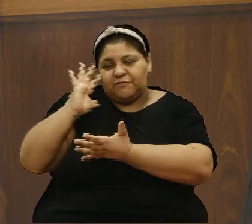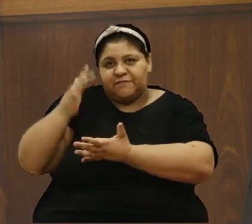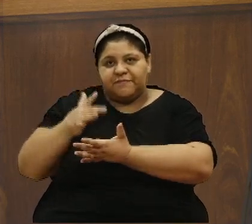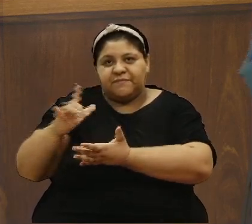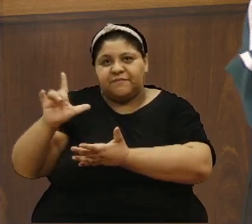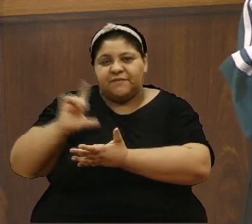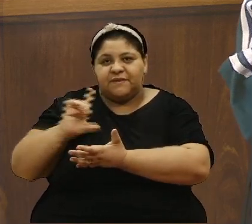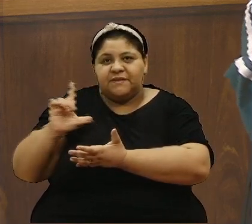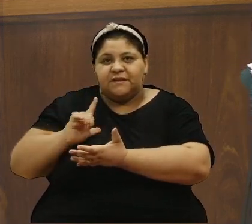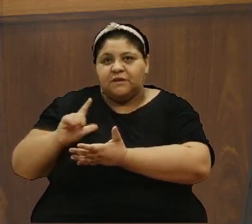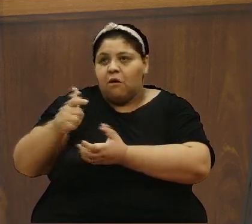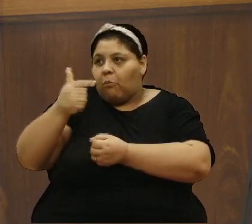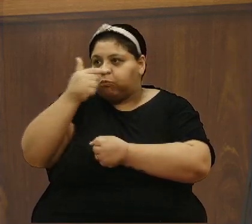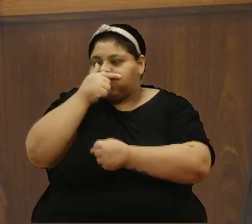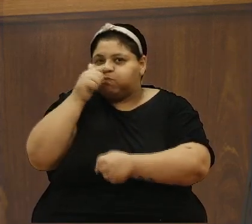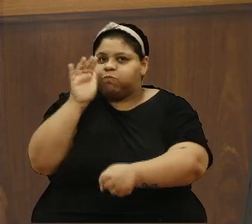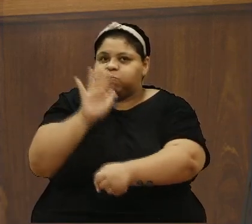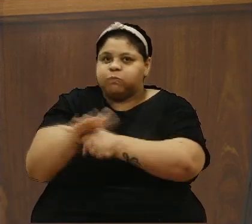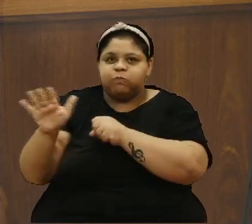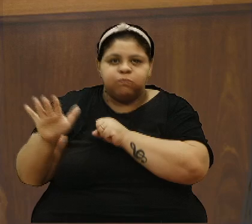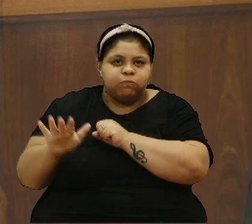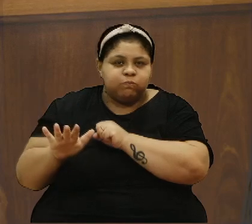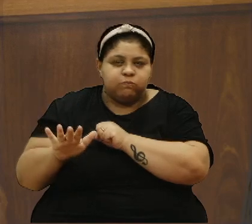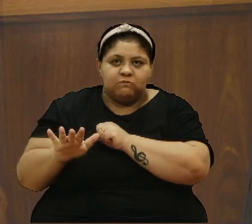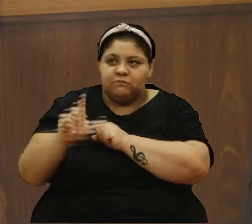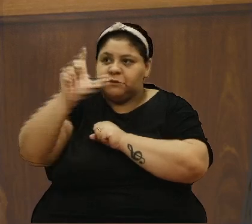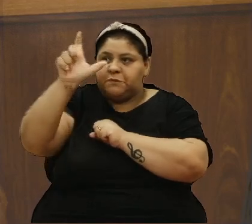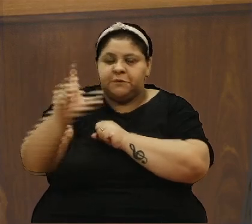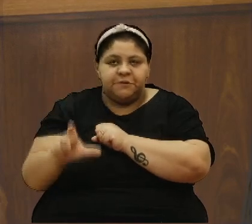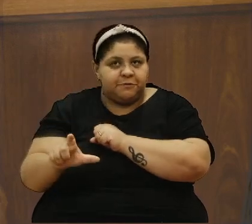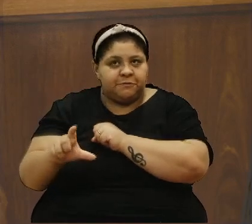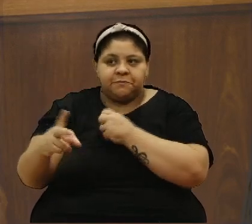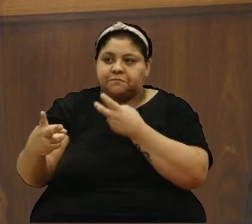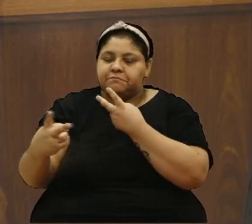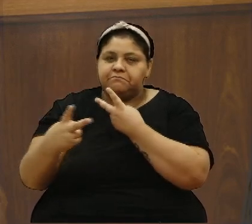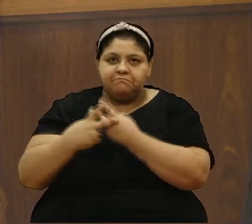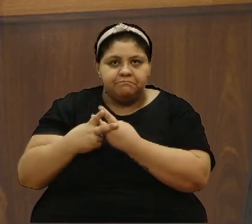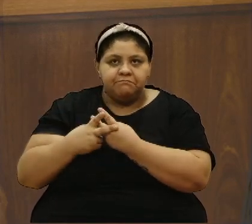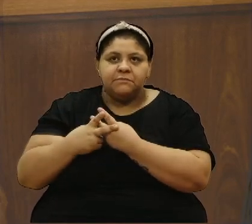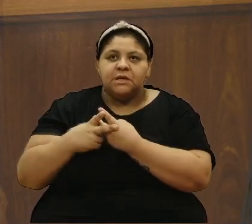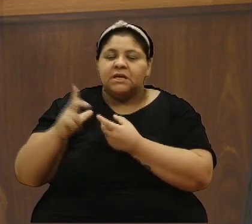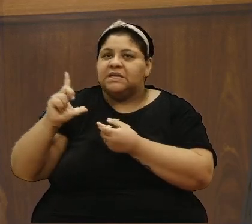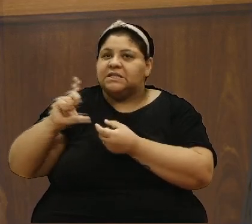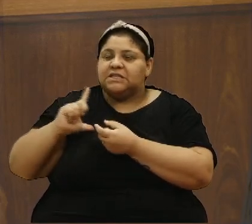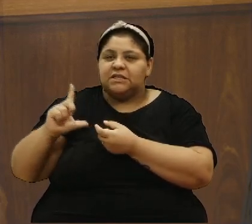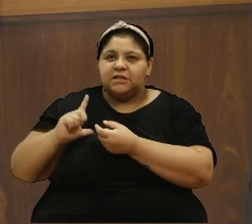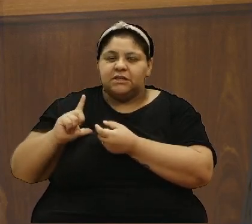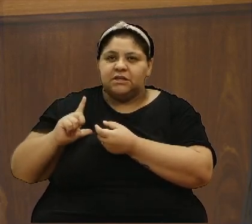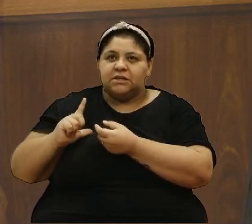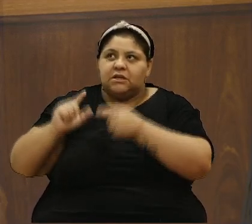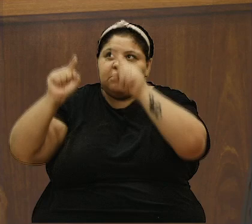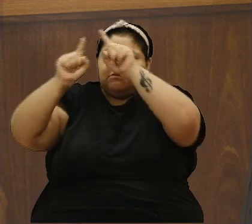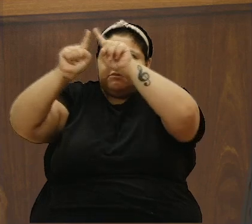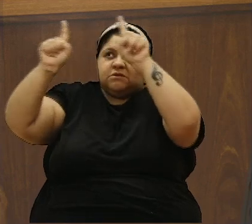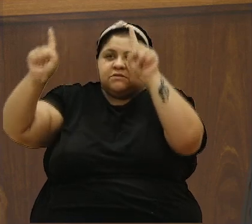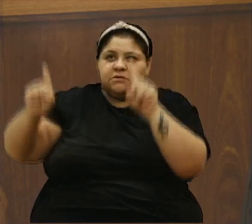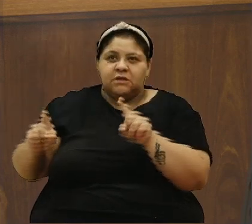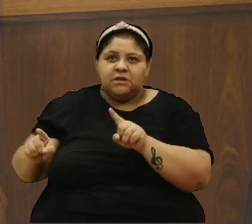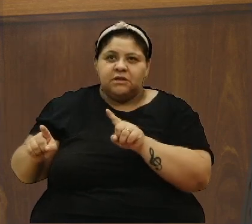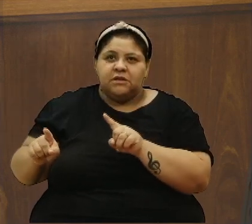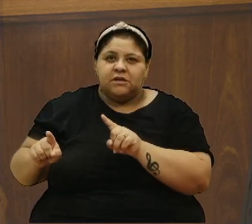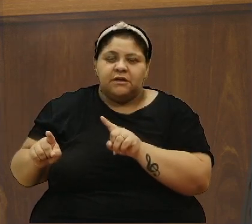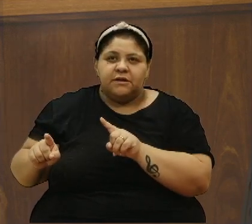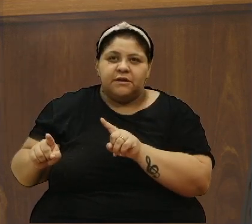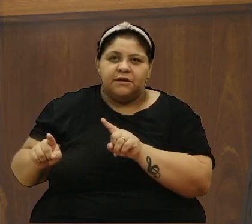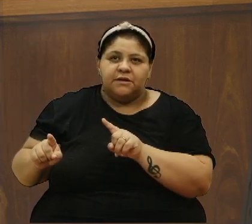tem uma superlotação de presos naquele local, e a gente tem um efetivo que é